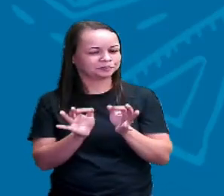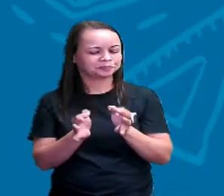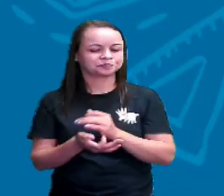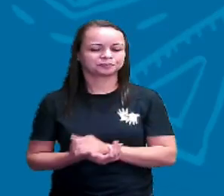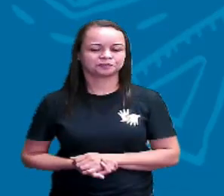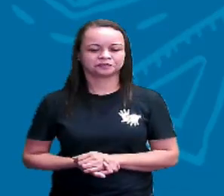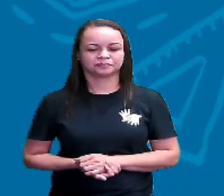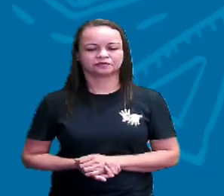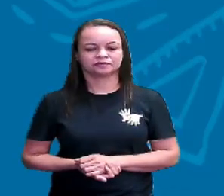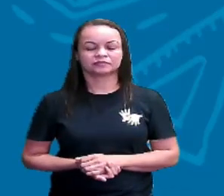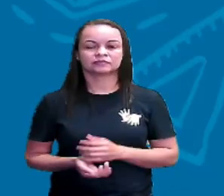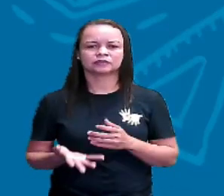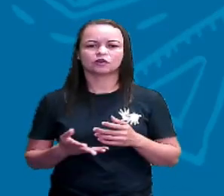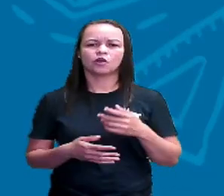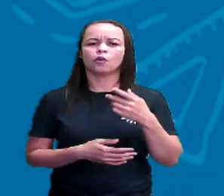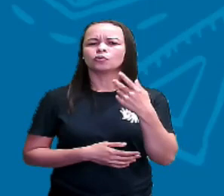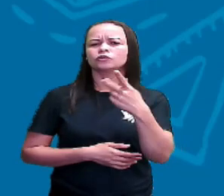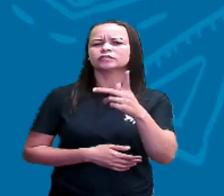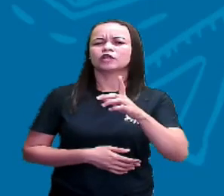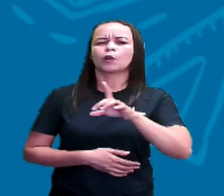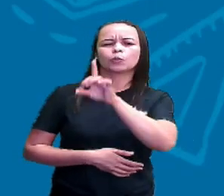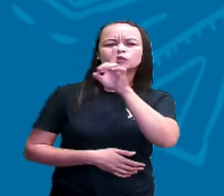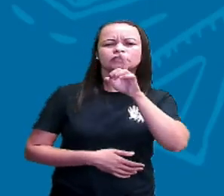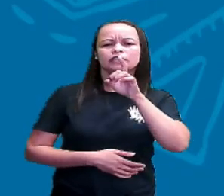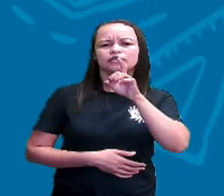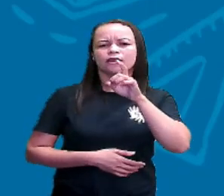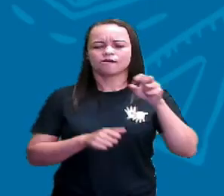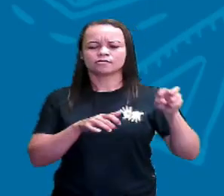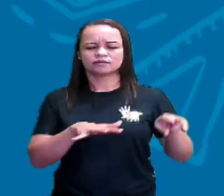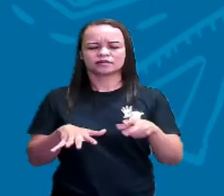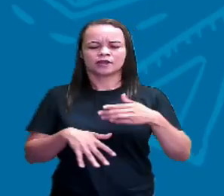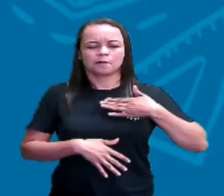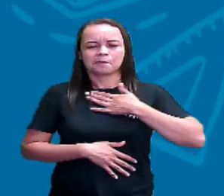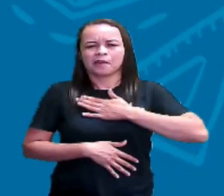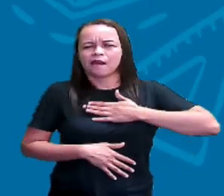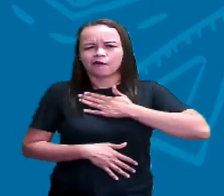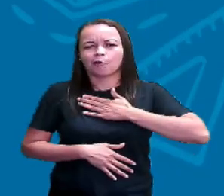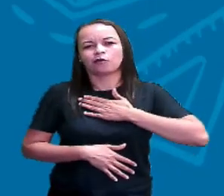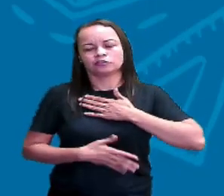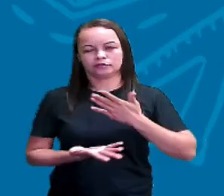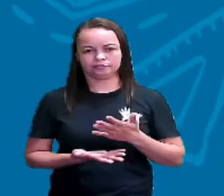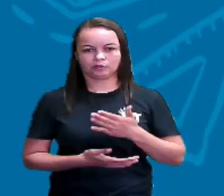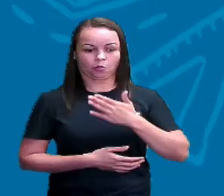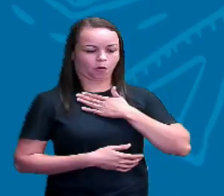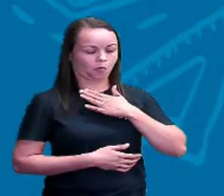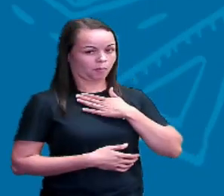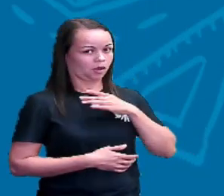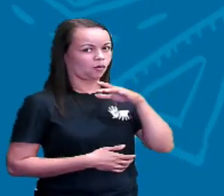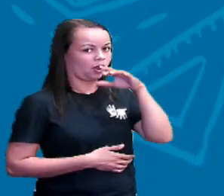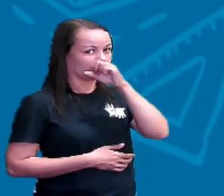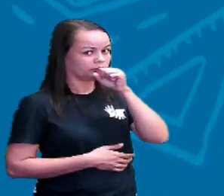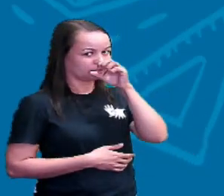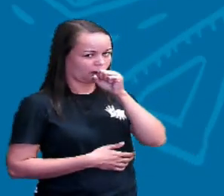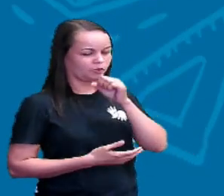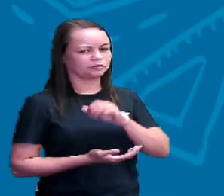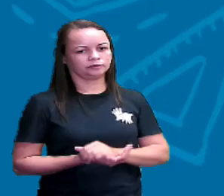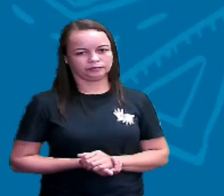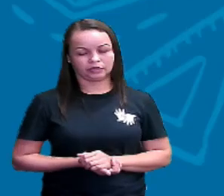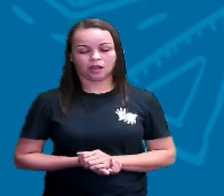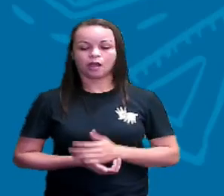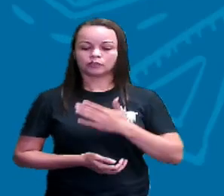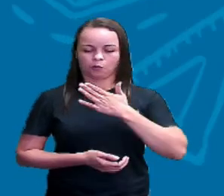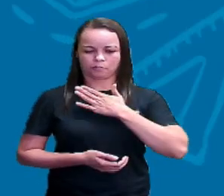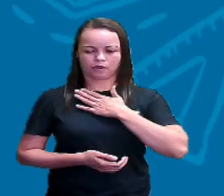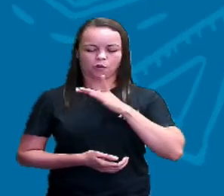da semana favorito? Qual é o seu dia da semana favorito? O meu é o sábado. Então eu digo, meu dia da